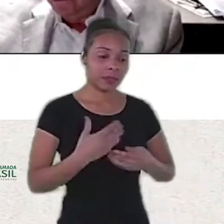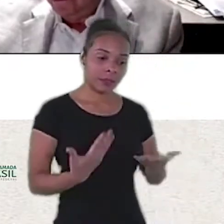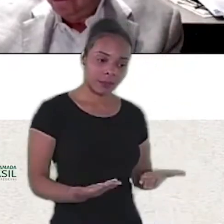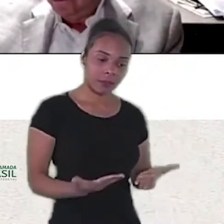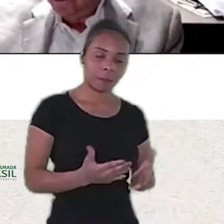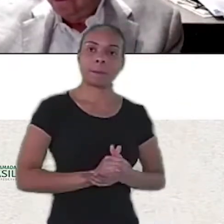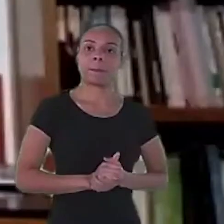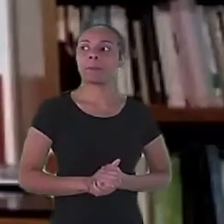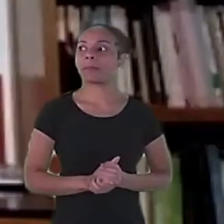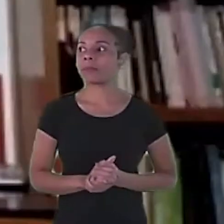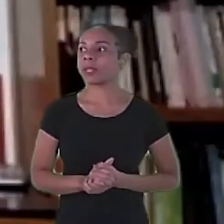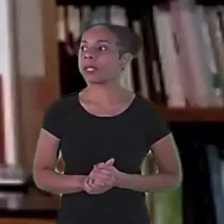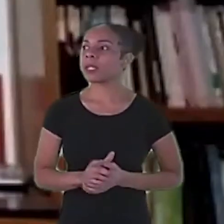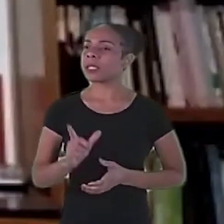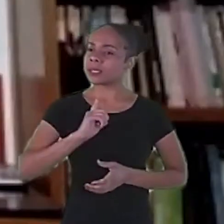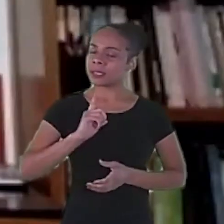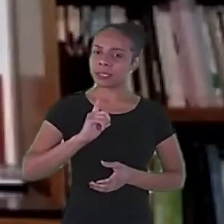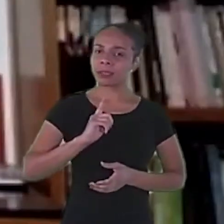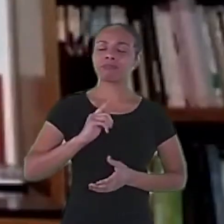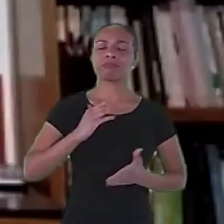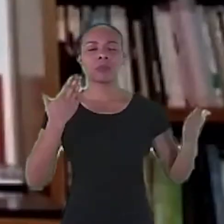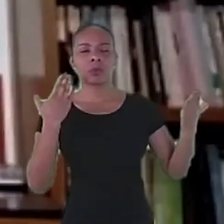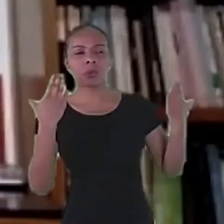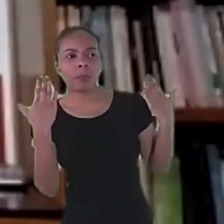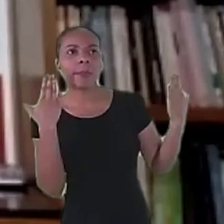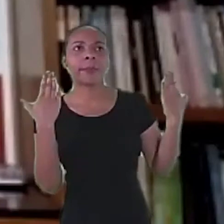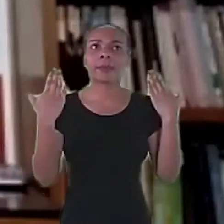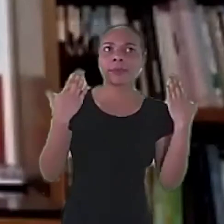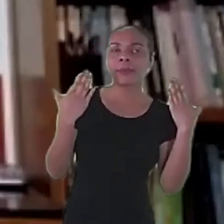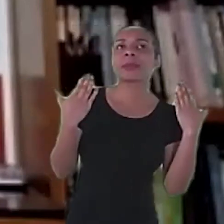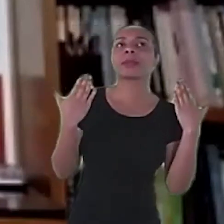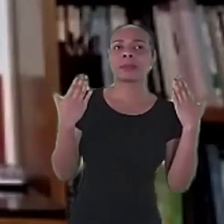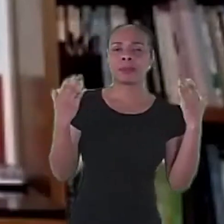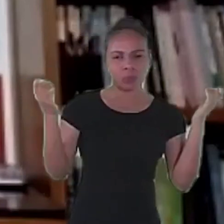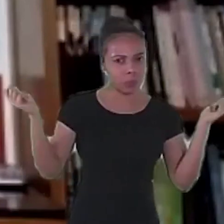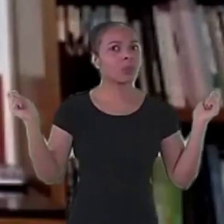muitas comparações seriam possíveis.